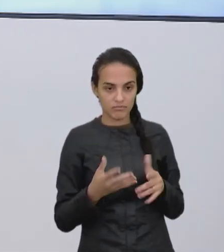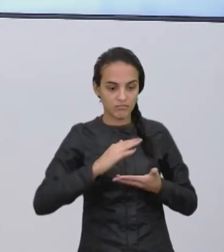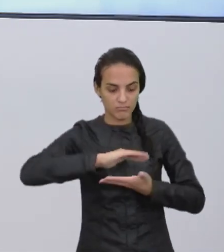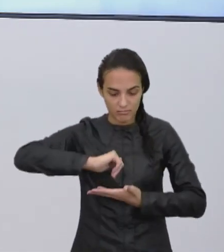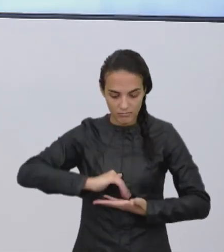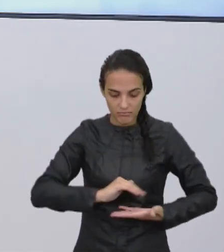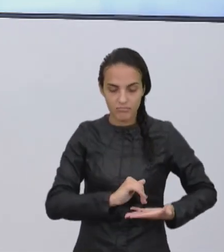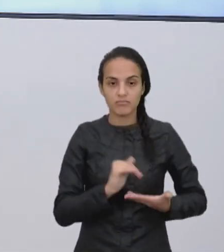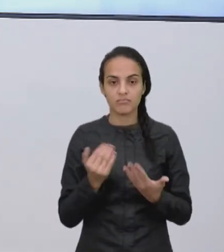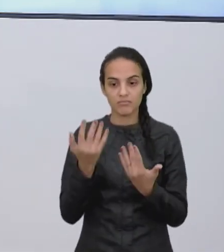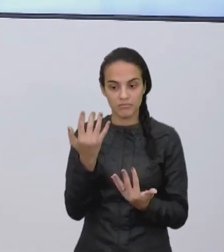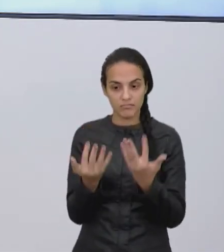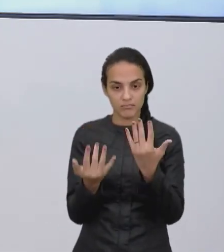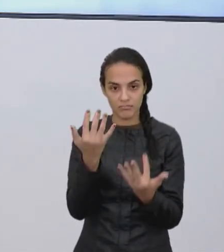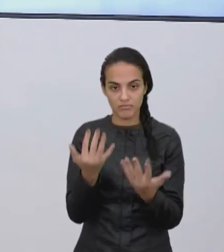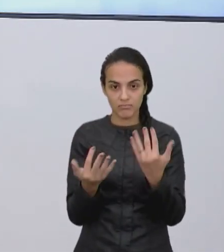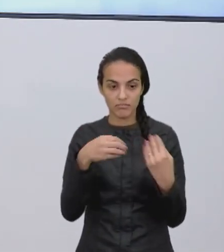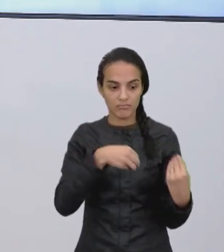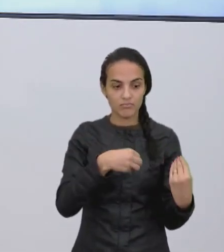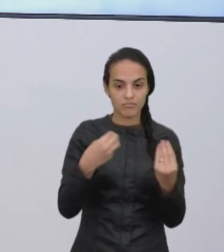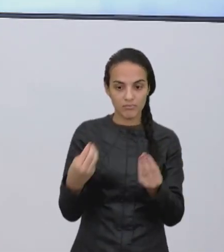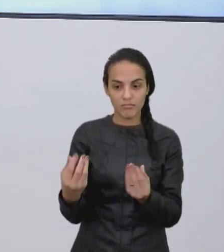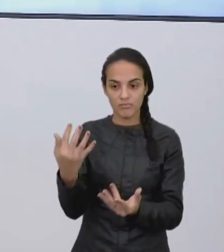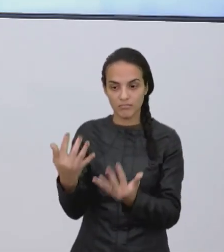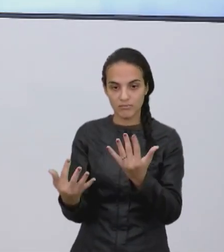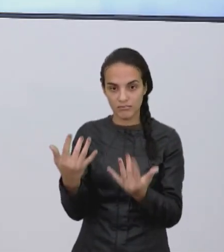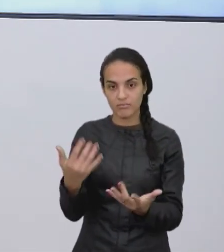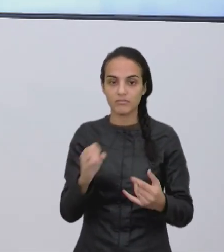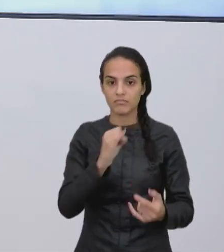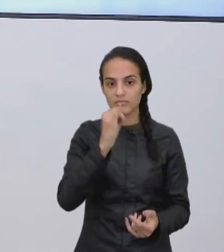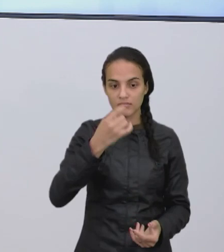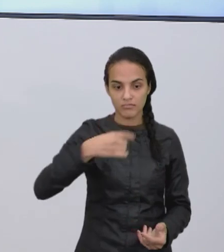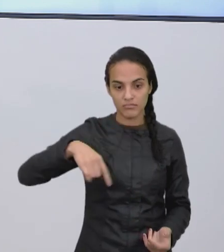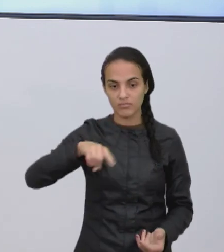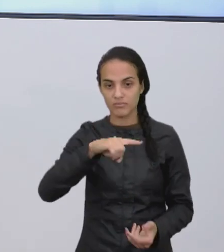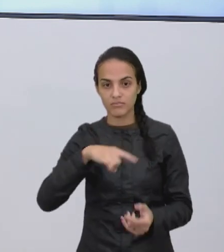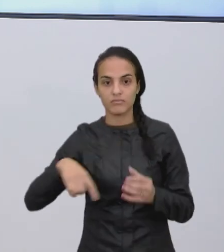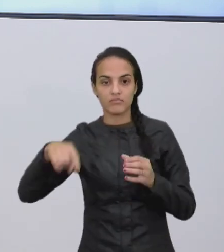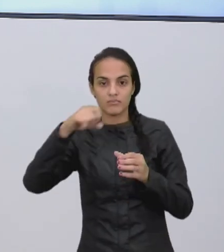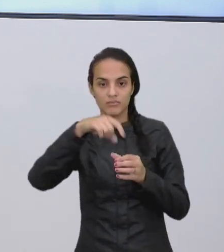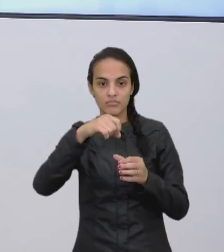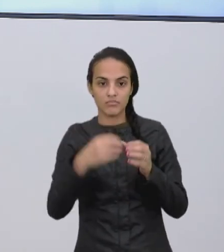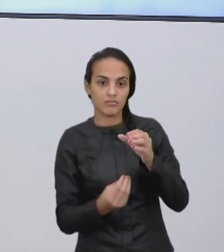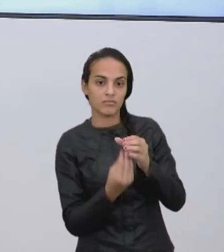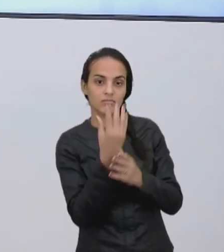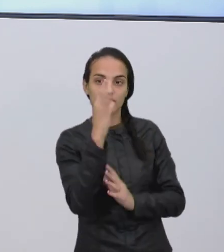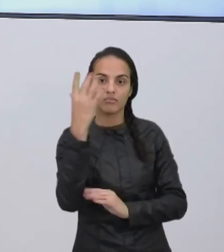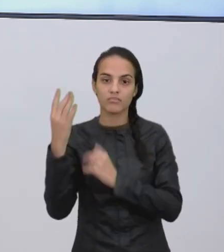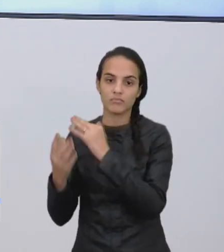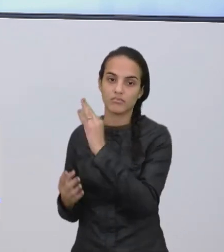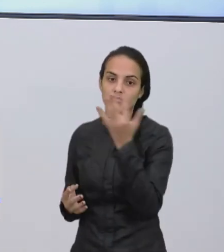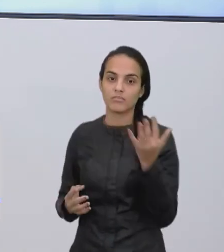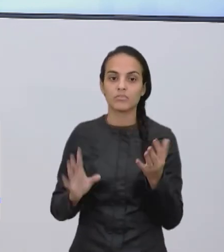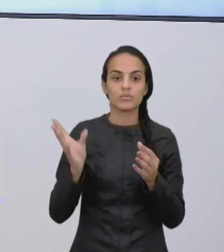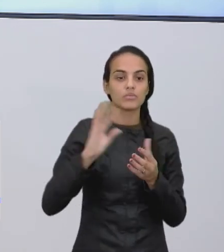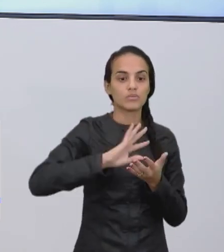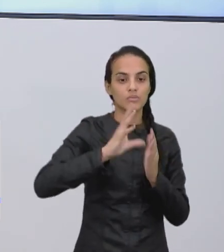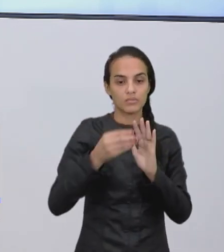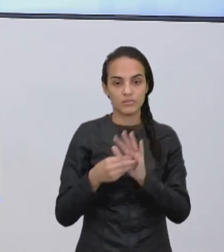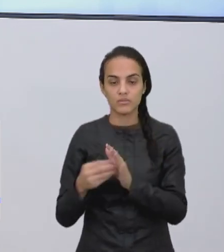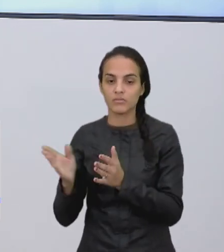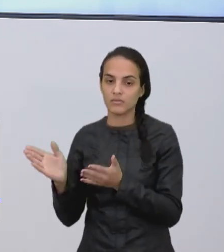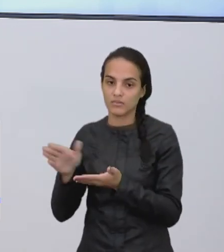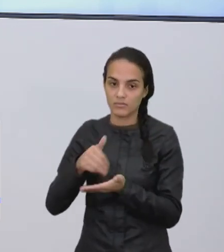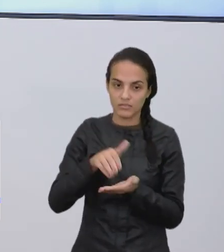retira gás carbônico e ela devolve gás carbônico, se a gente estiver plantando, reflorestando, então tudo que ela tira, ela devolve. Então ela